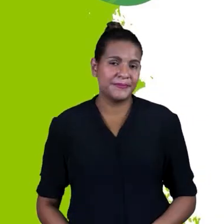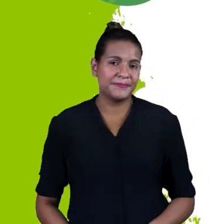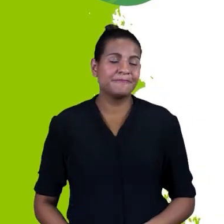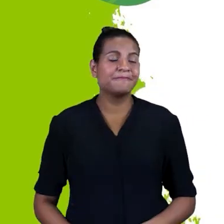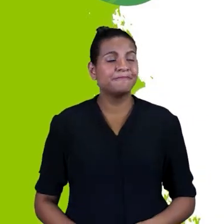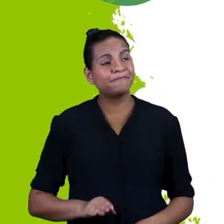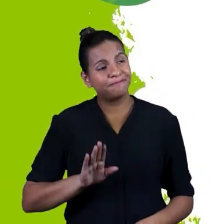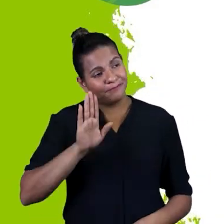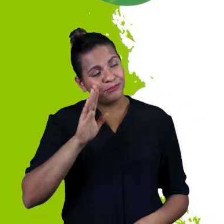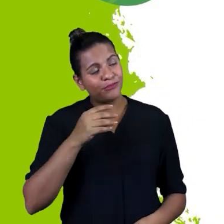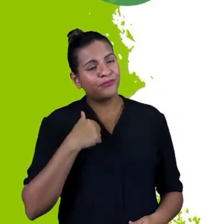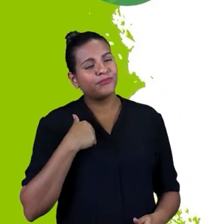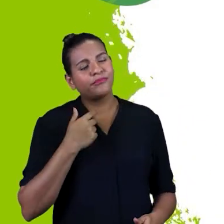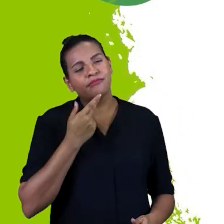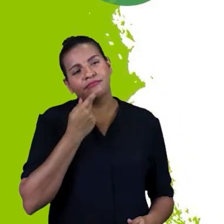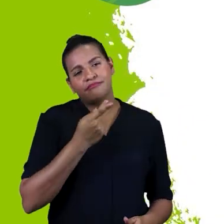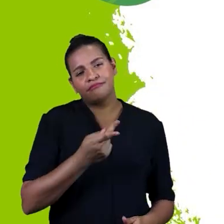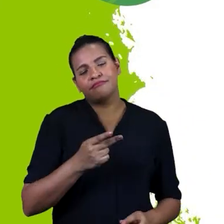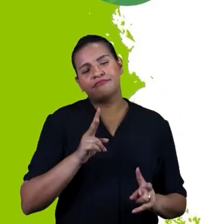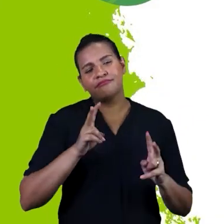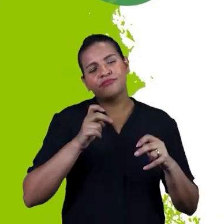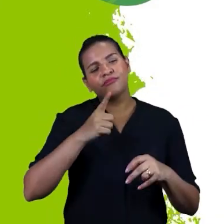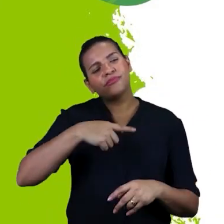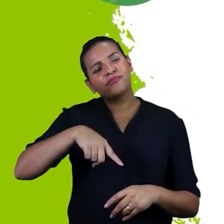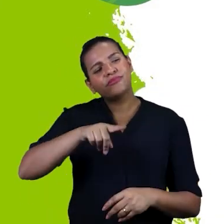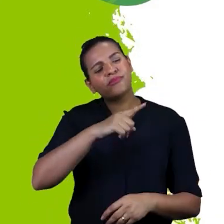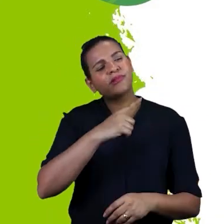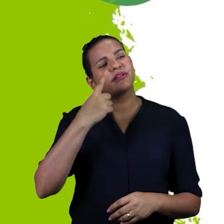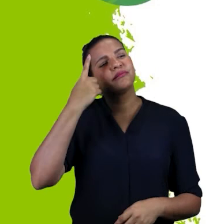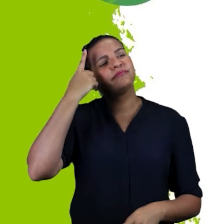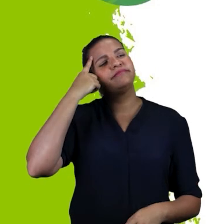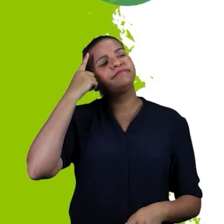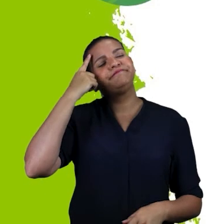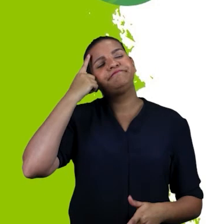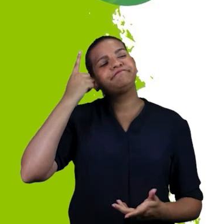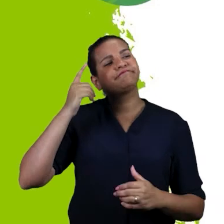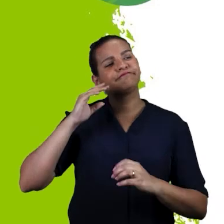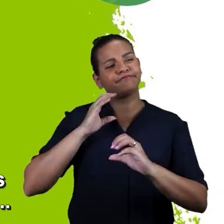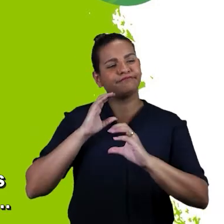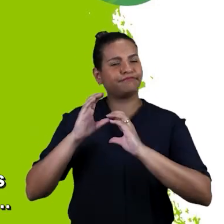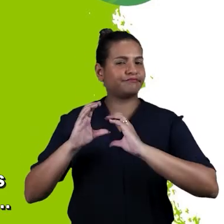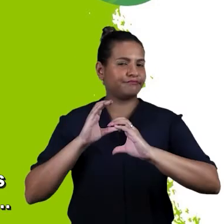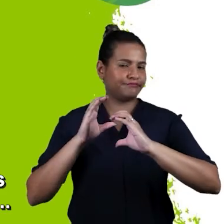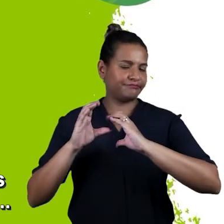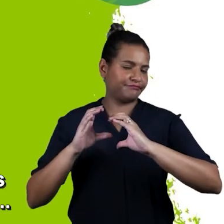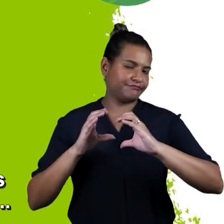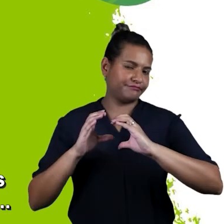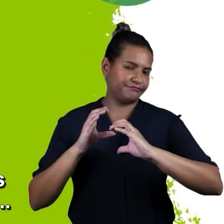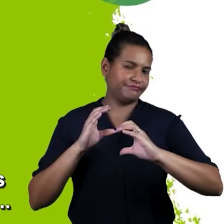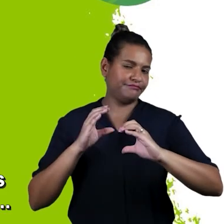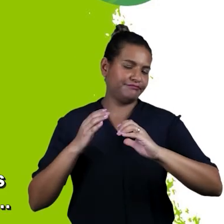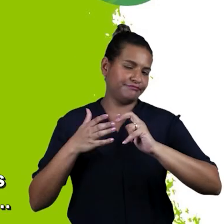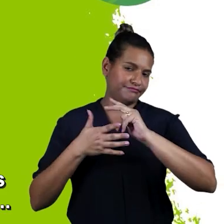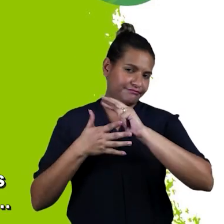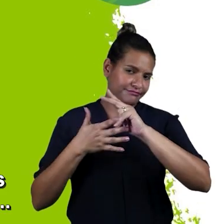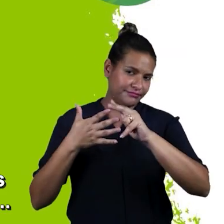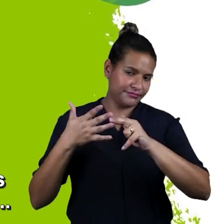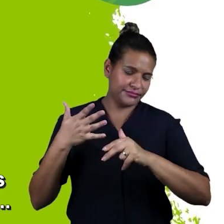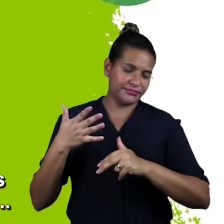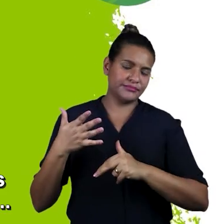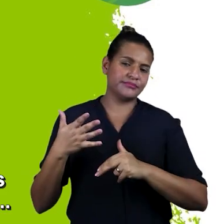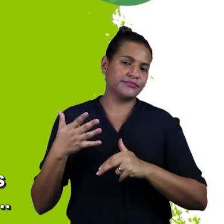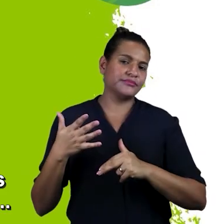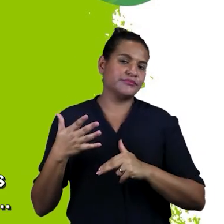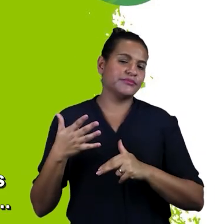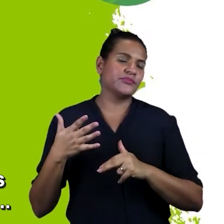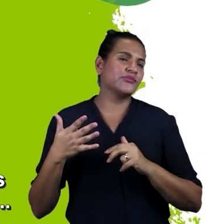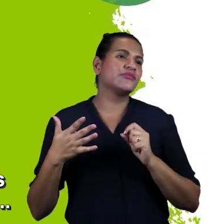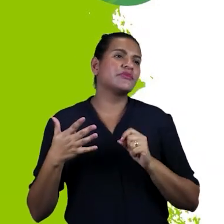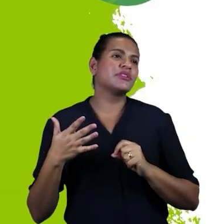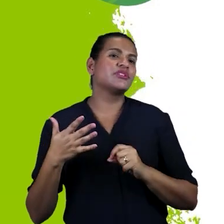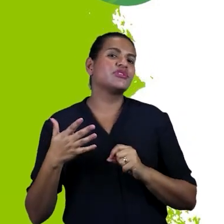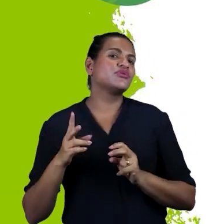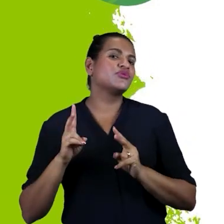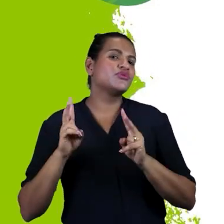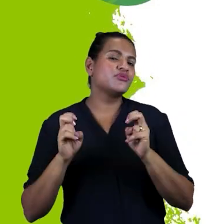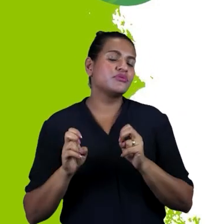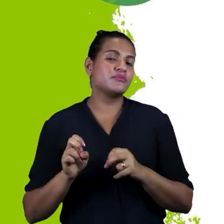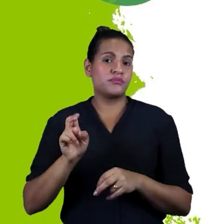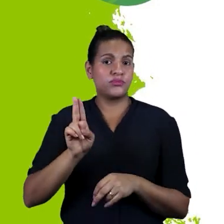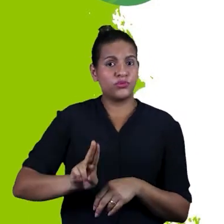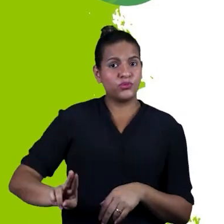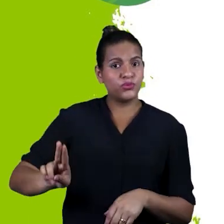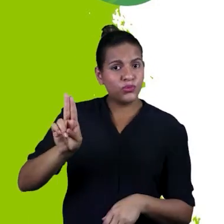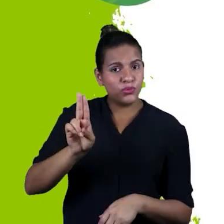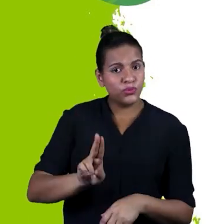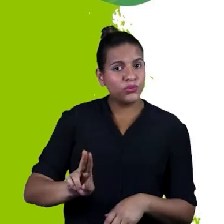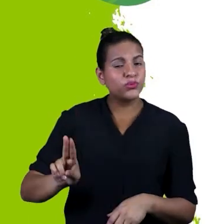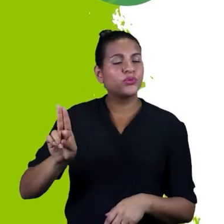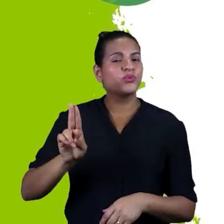mídias sociais. Eu queria levantar aqui um assunto sobre o que vocês pensam dos meios de comunicação, qual é a